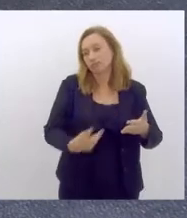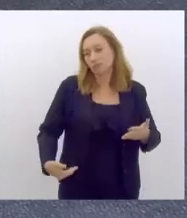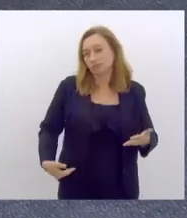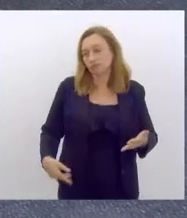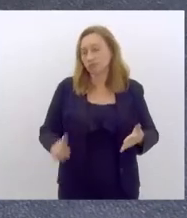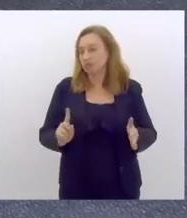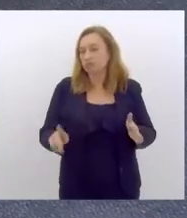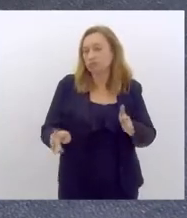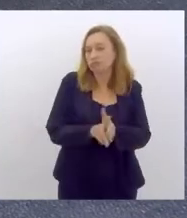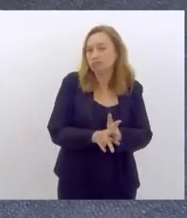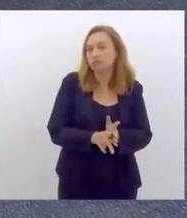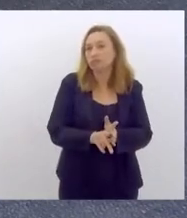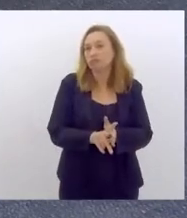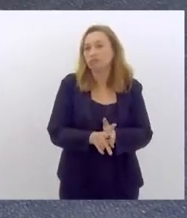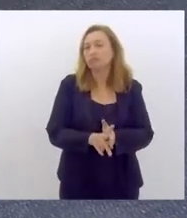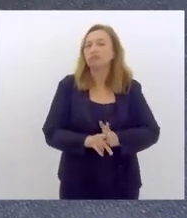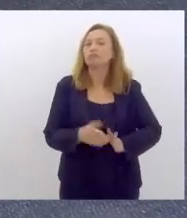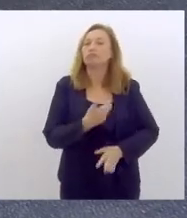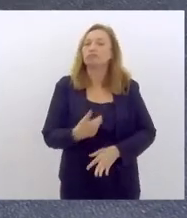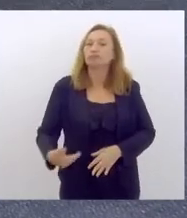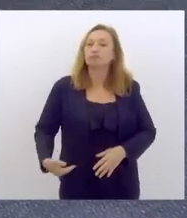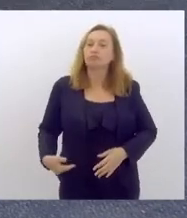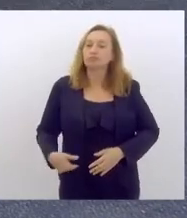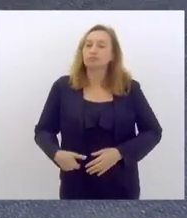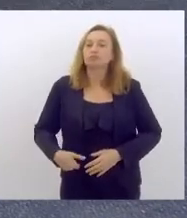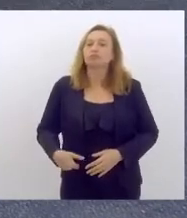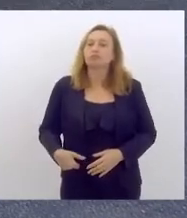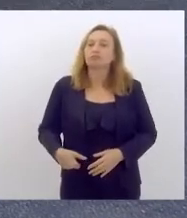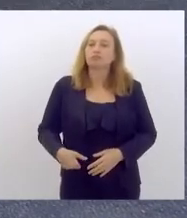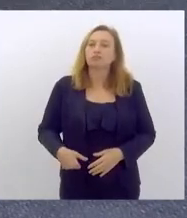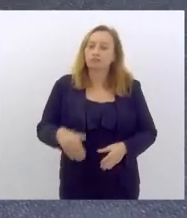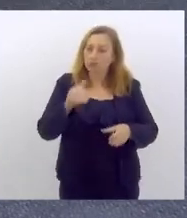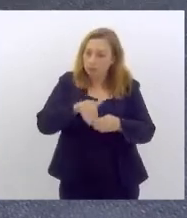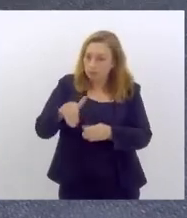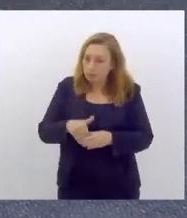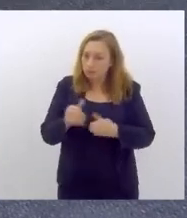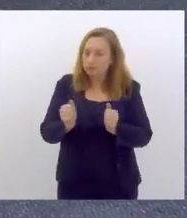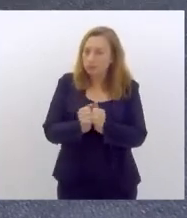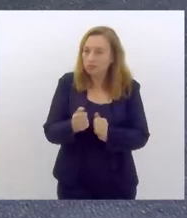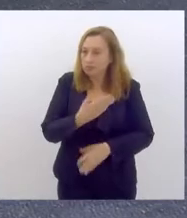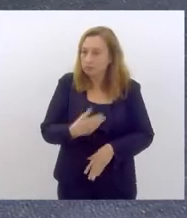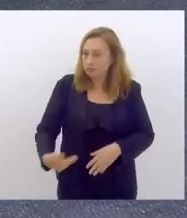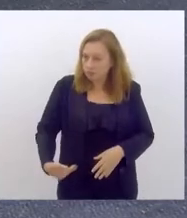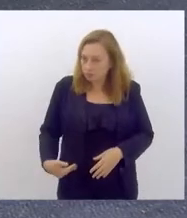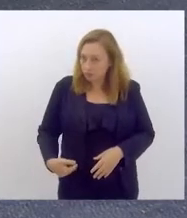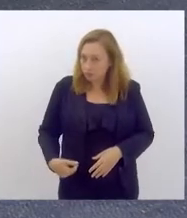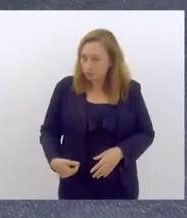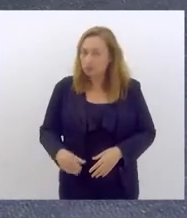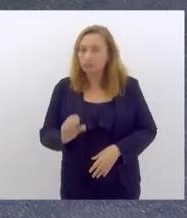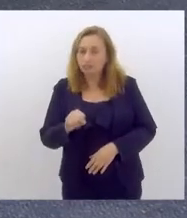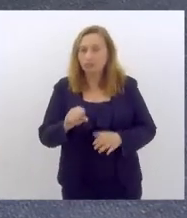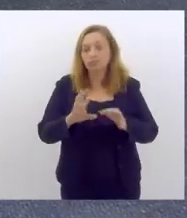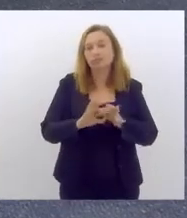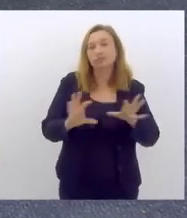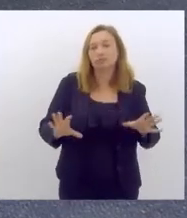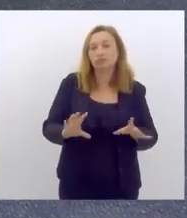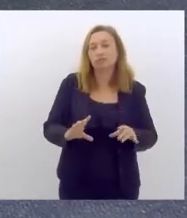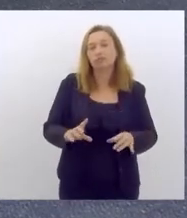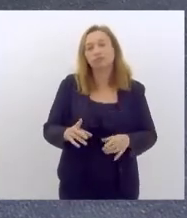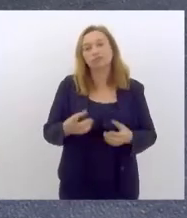faz parte, né, do governo, daqueles que votam com o governo, e sim daqueles que têm a independência.